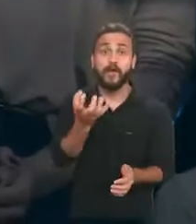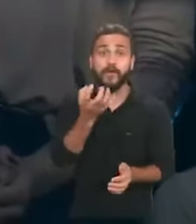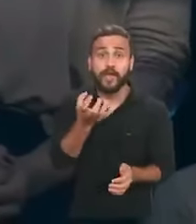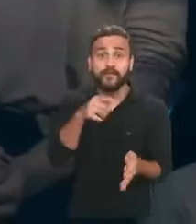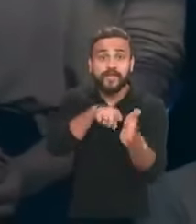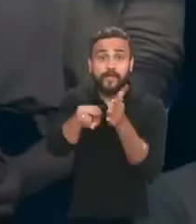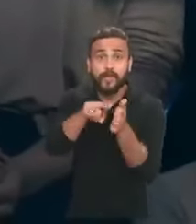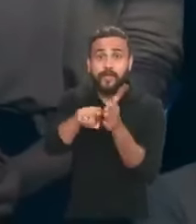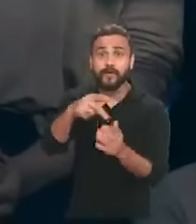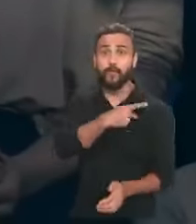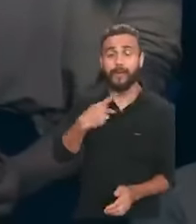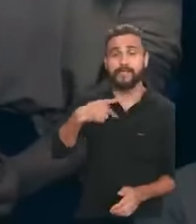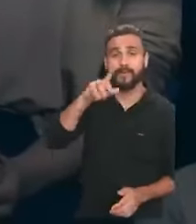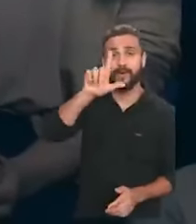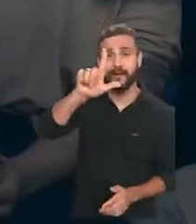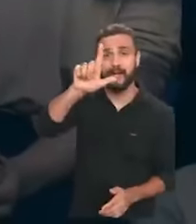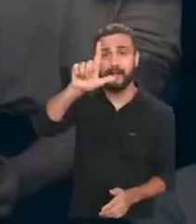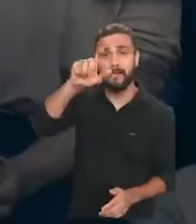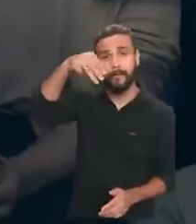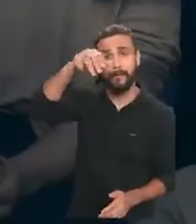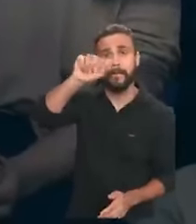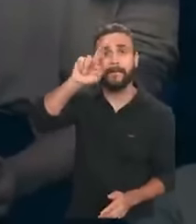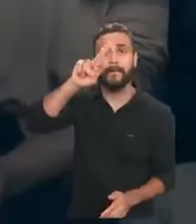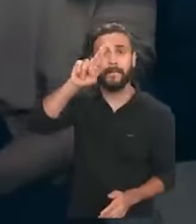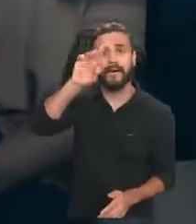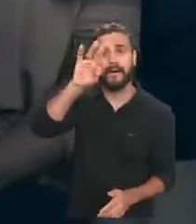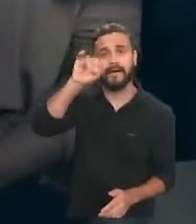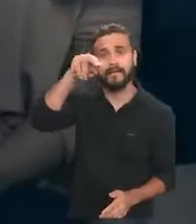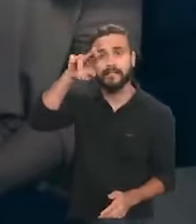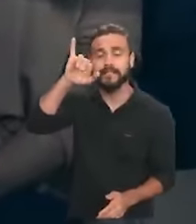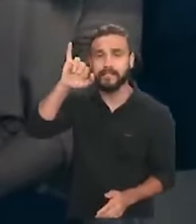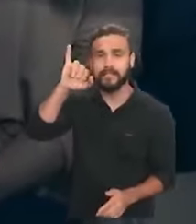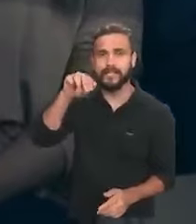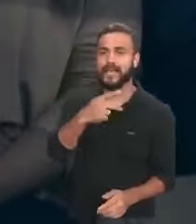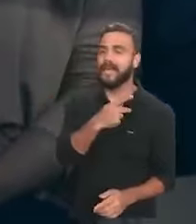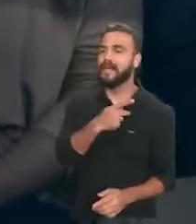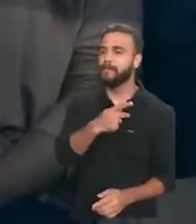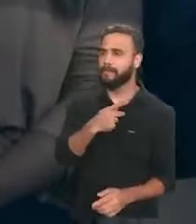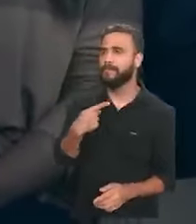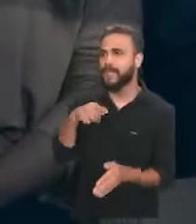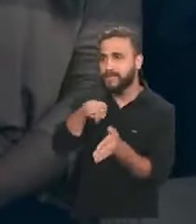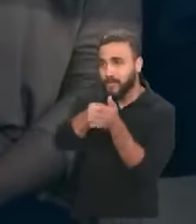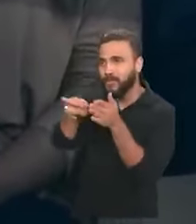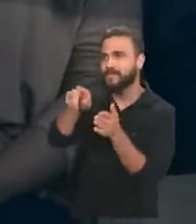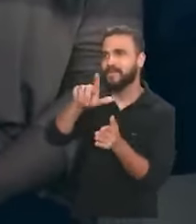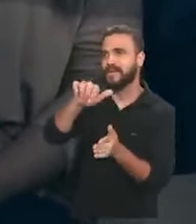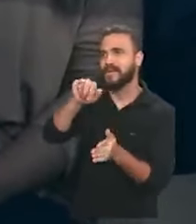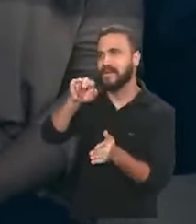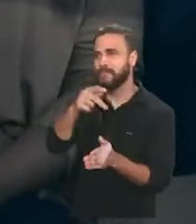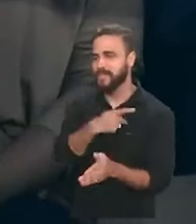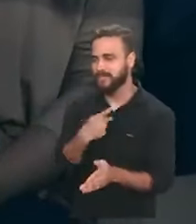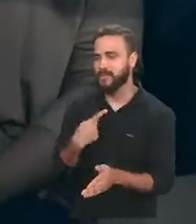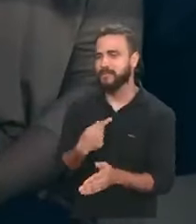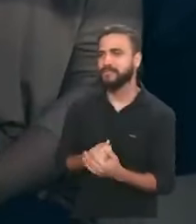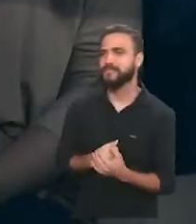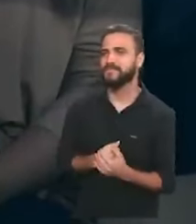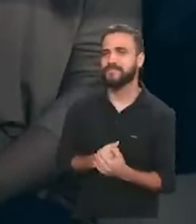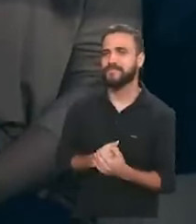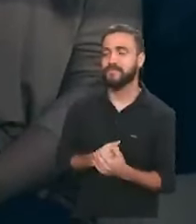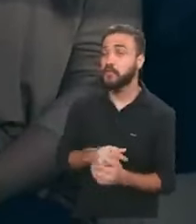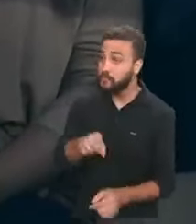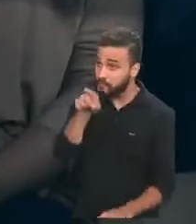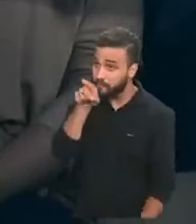pastor Lamartini fala mais um microfone pra gente por favor isso eu queria fazer uma pergunta ao pastor Lamartini eh